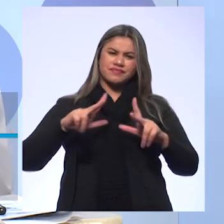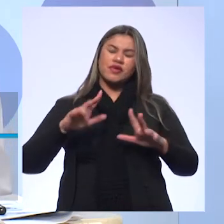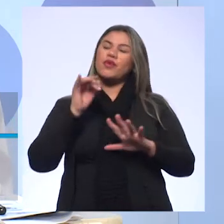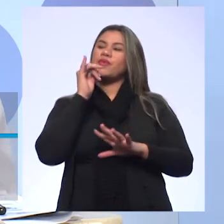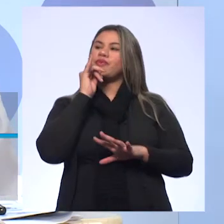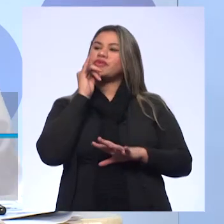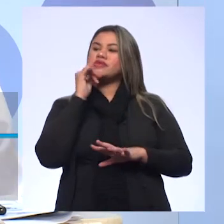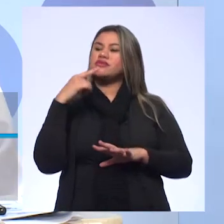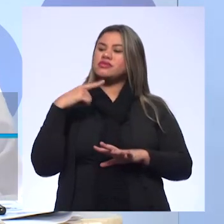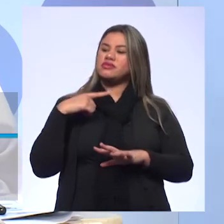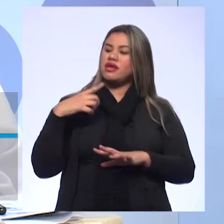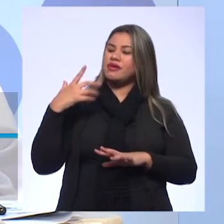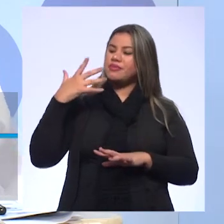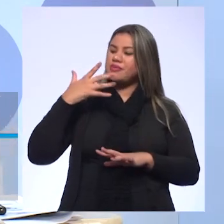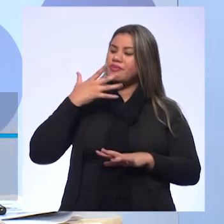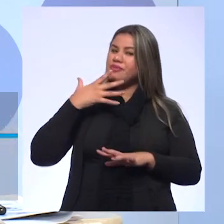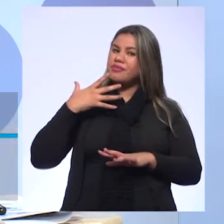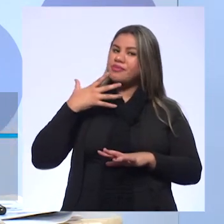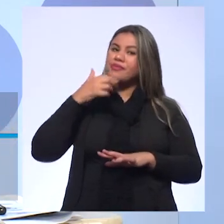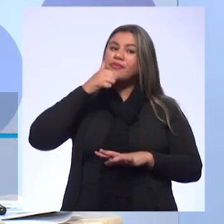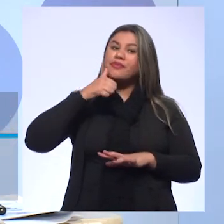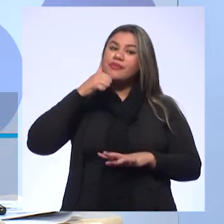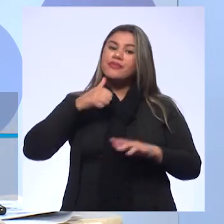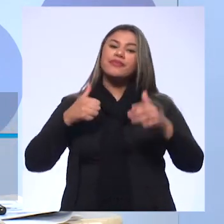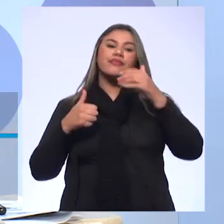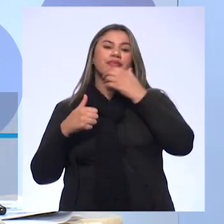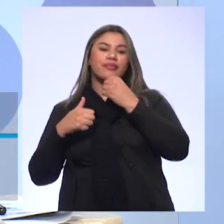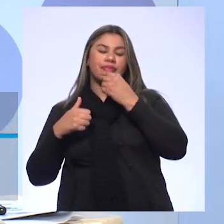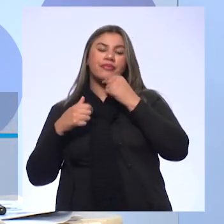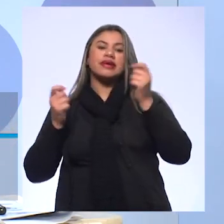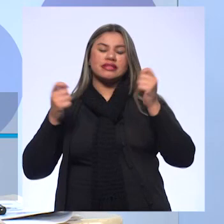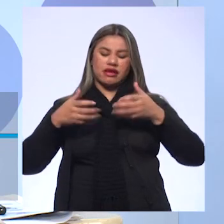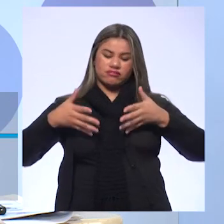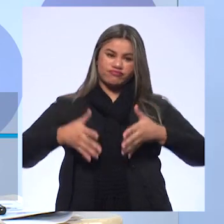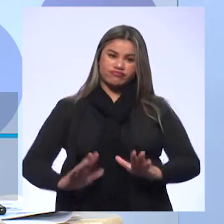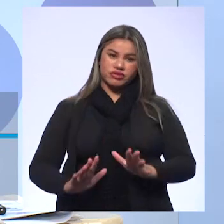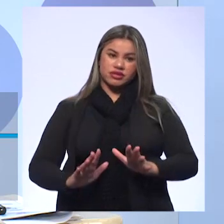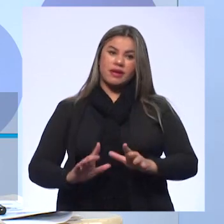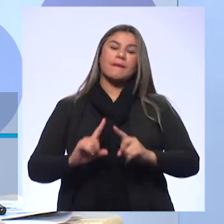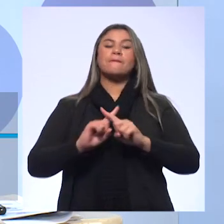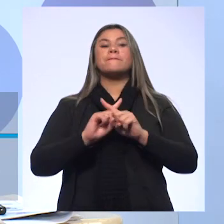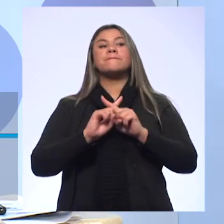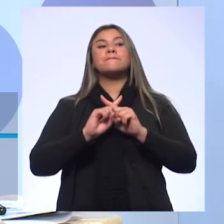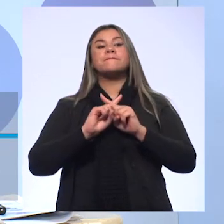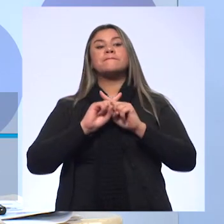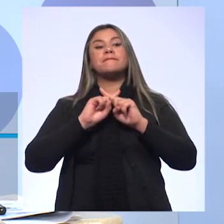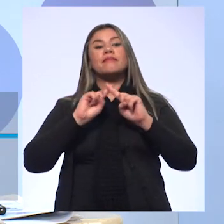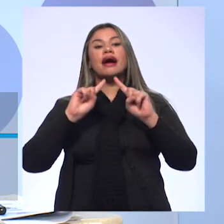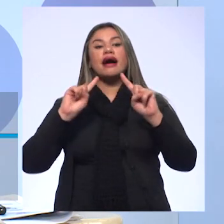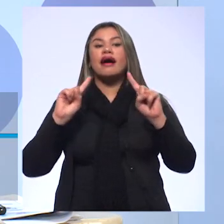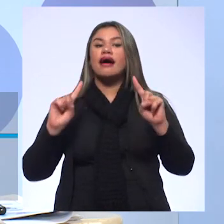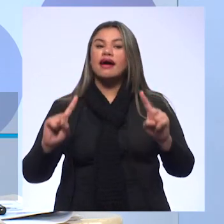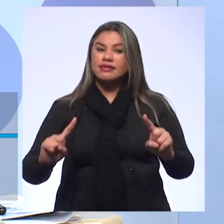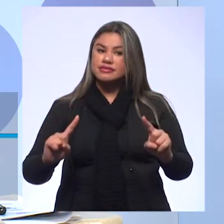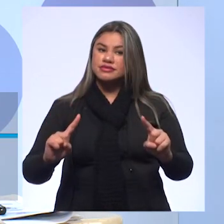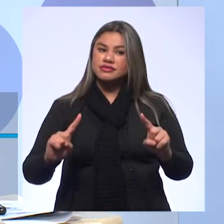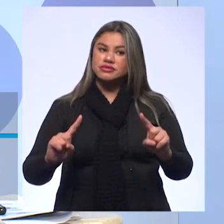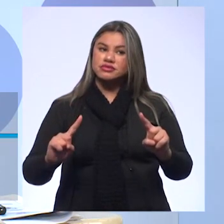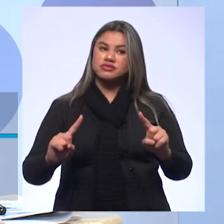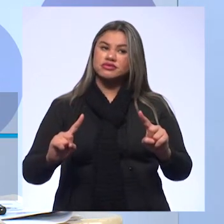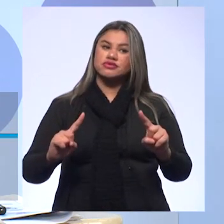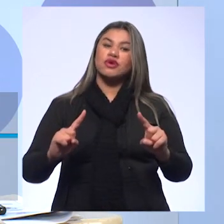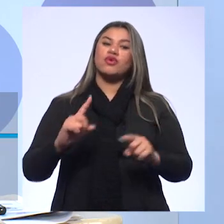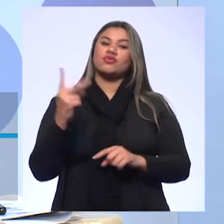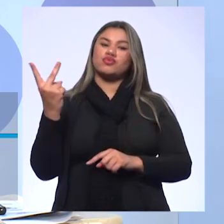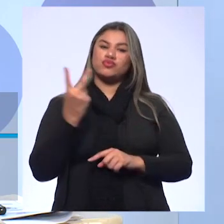vai gerar um filhote misto. Isso quer dizer que eles são da mesma espécie. Entretanto, além deles, apesar